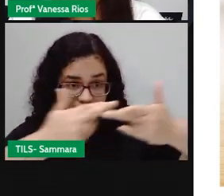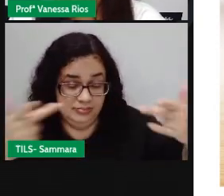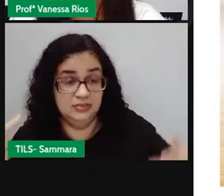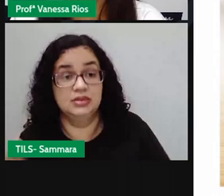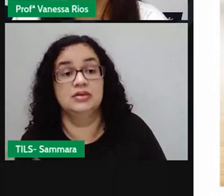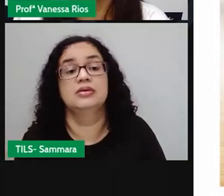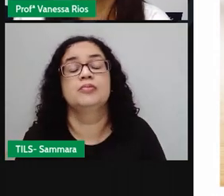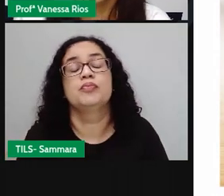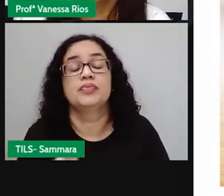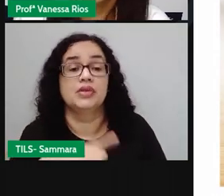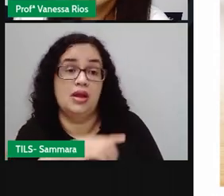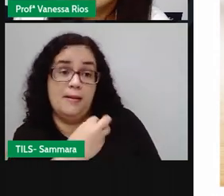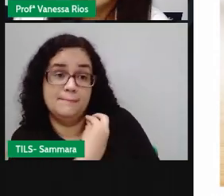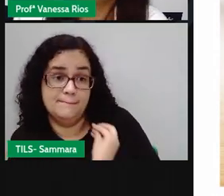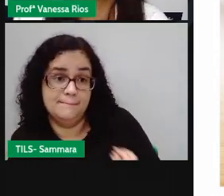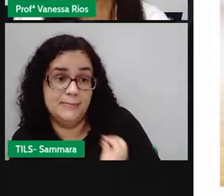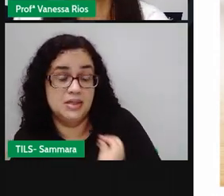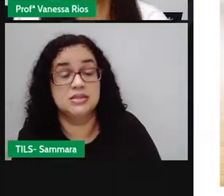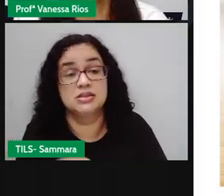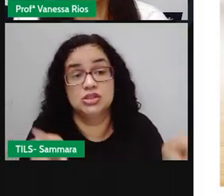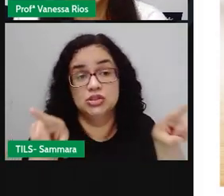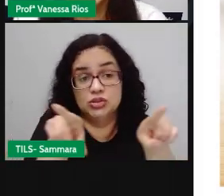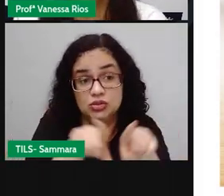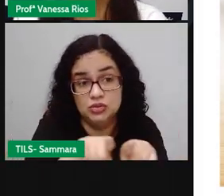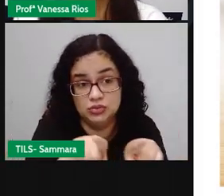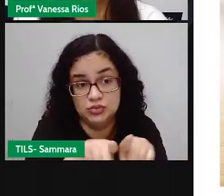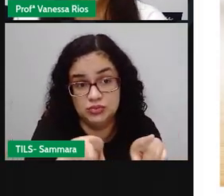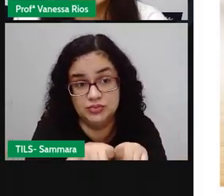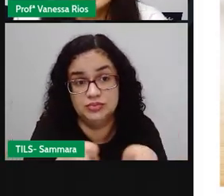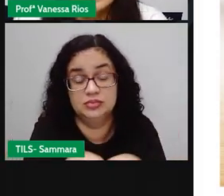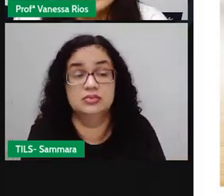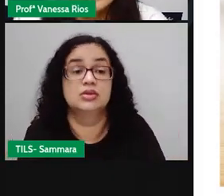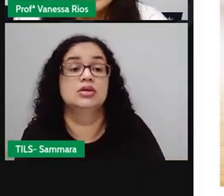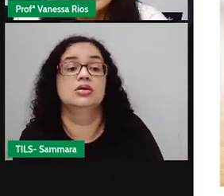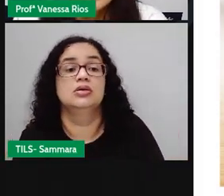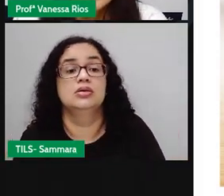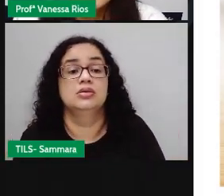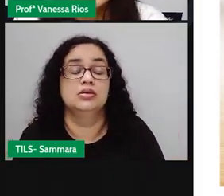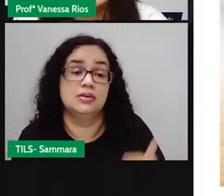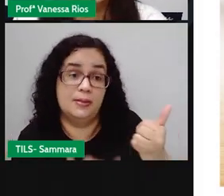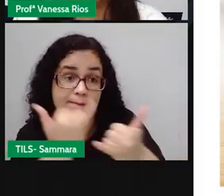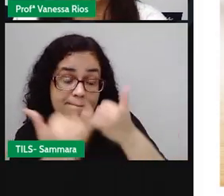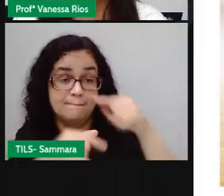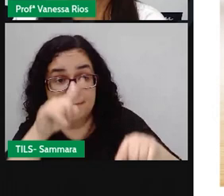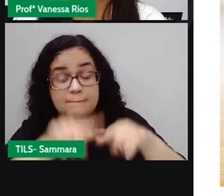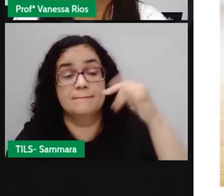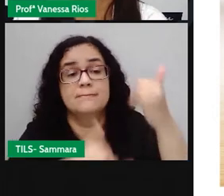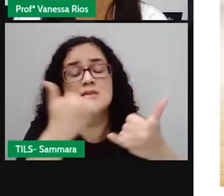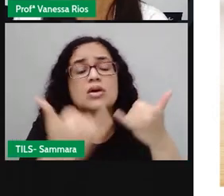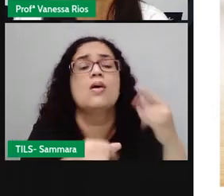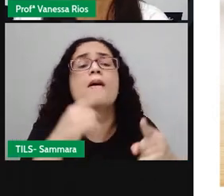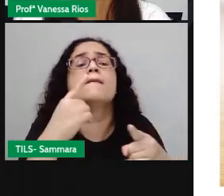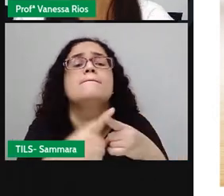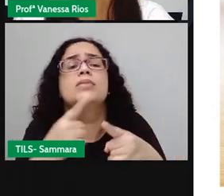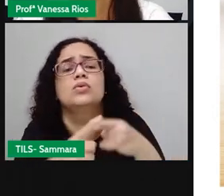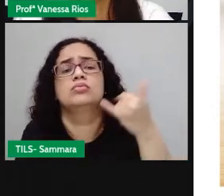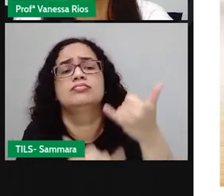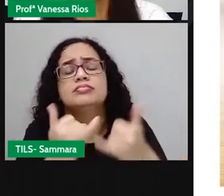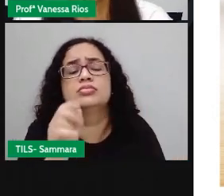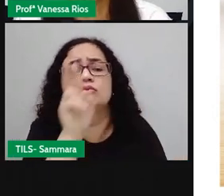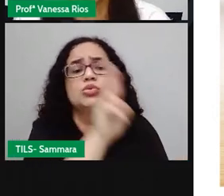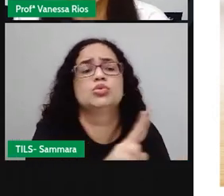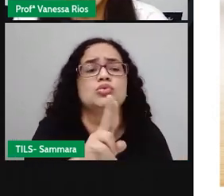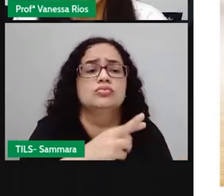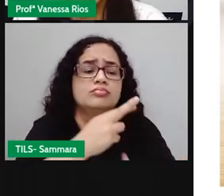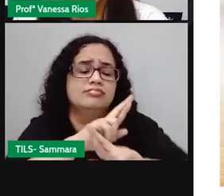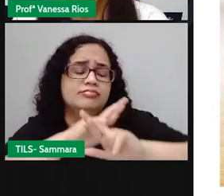materiais têm presentes aí também na produção dos brinquedos. E por que que se faz brinquedo com tanto tipo